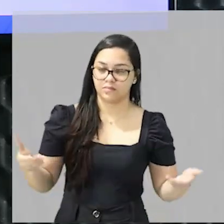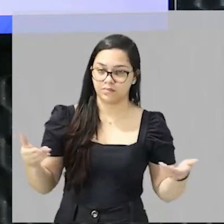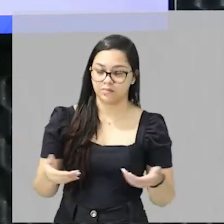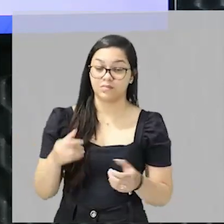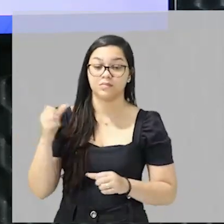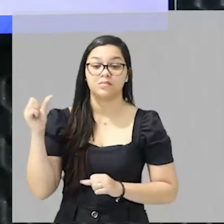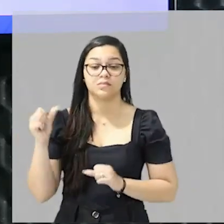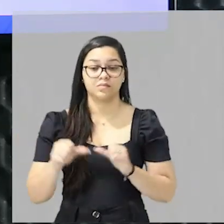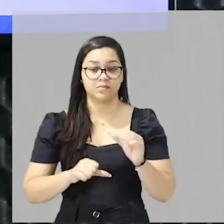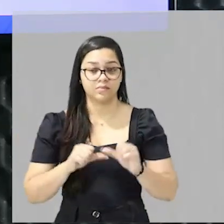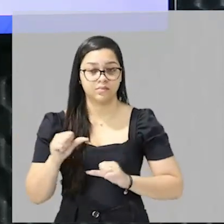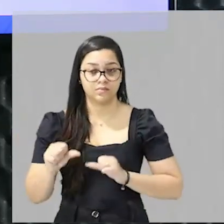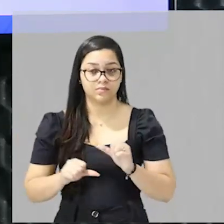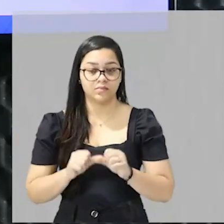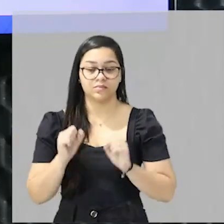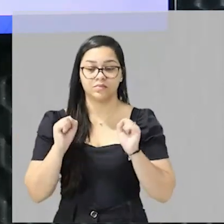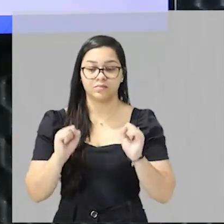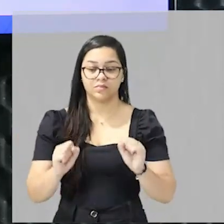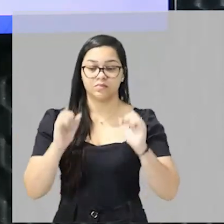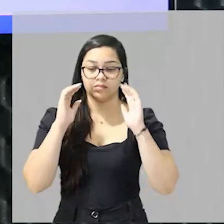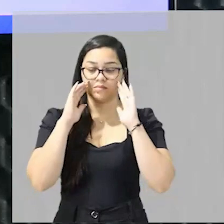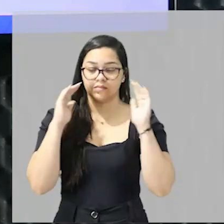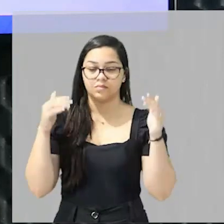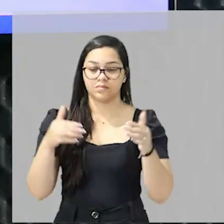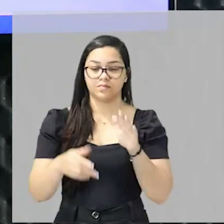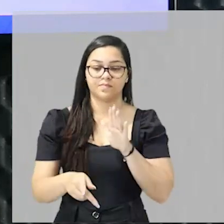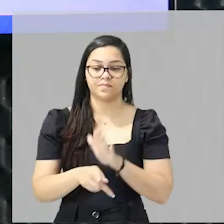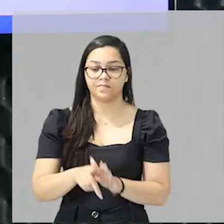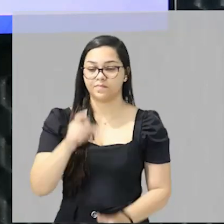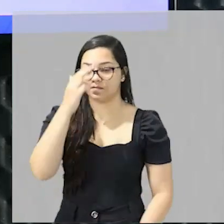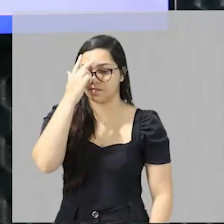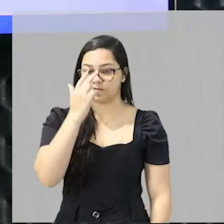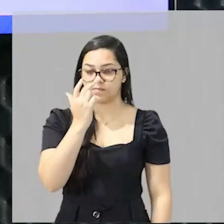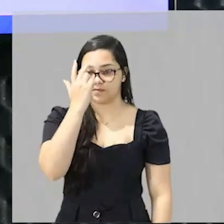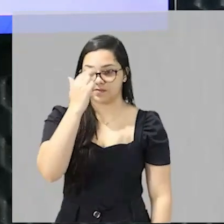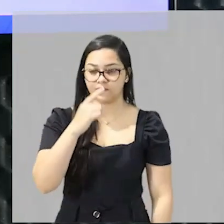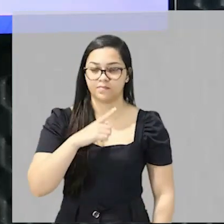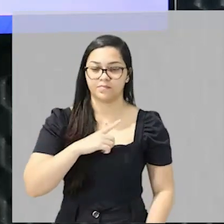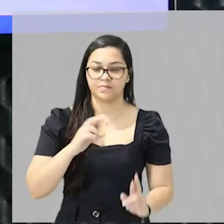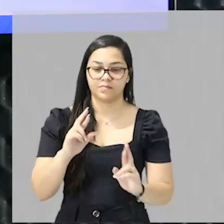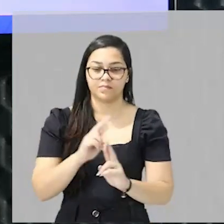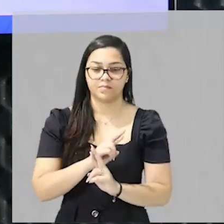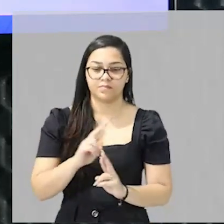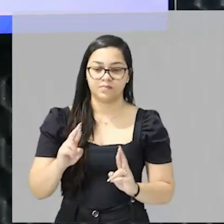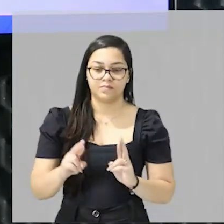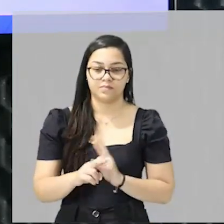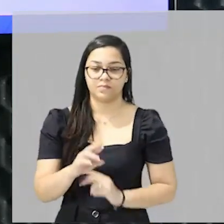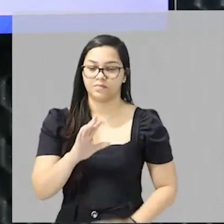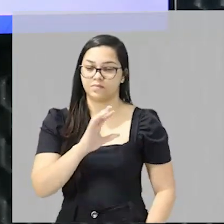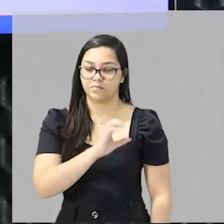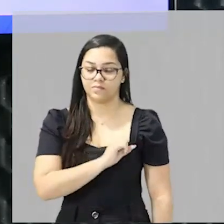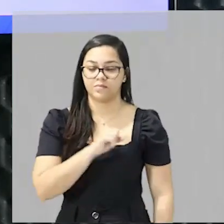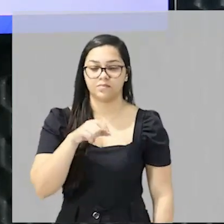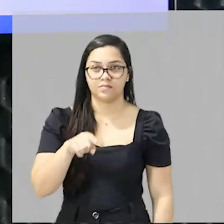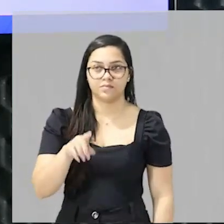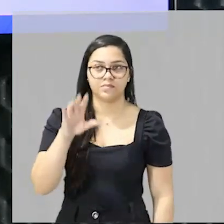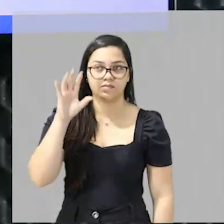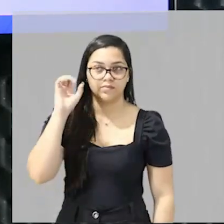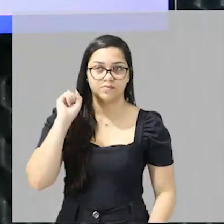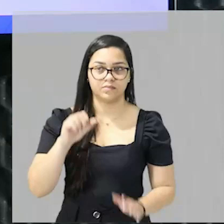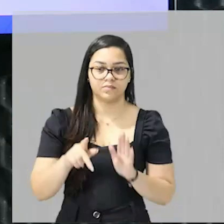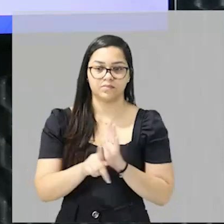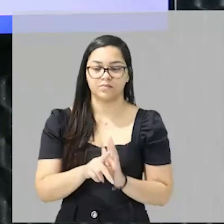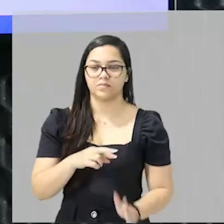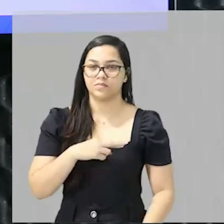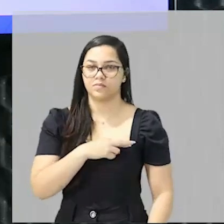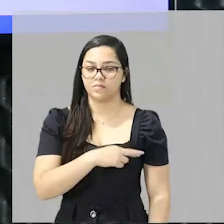um pouco para focar na ideia das histórias que envolvem relacionamentos amorosos. Então, quando vocês ouvirem esse termo